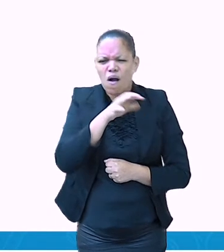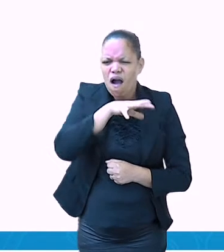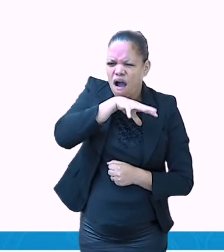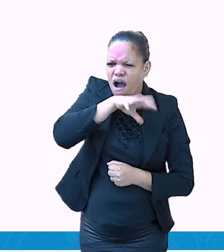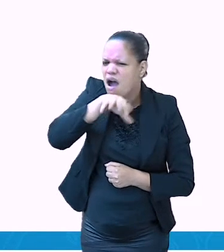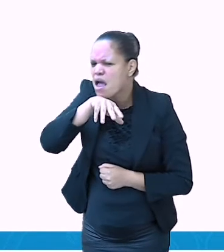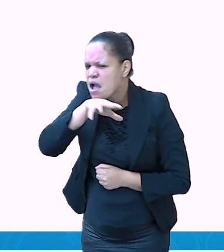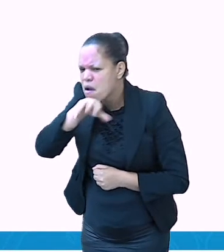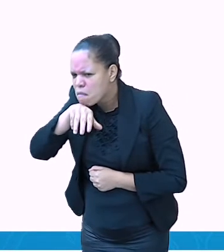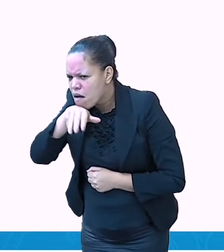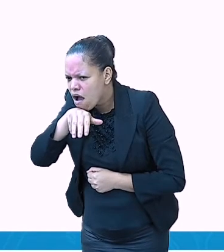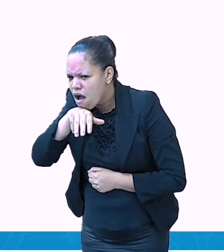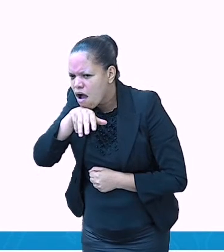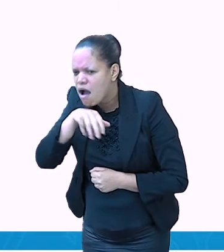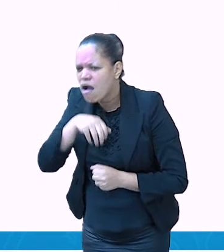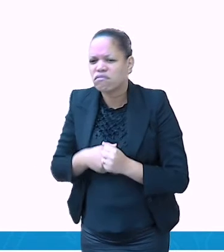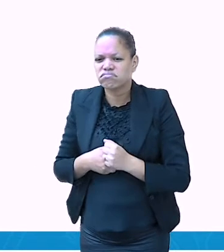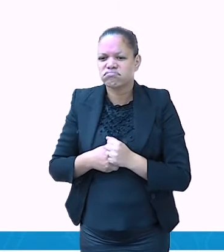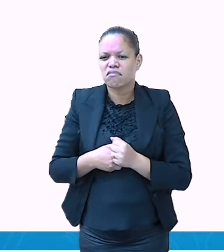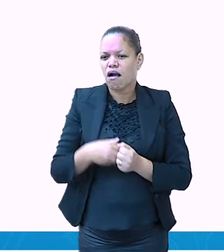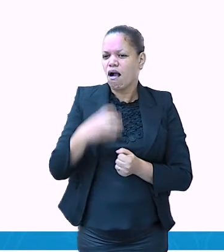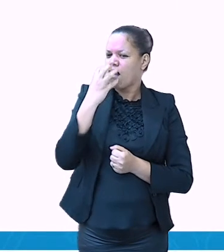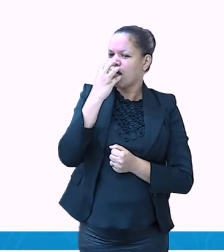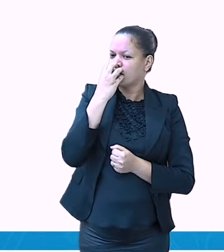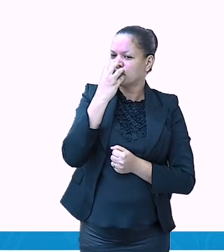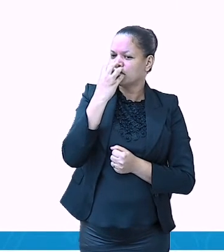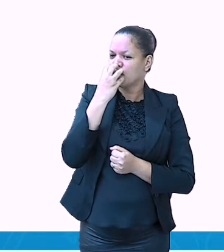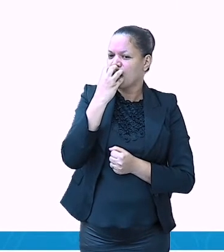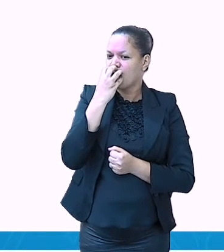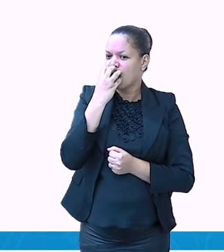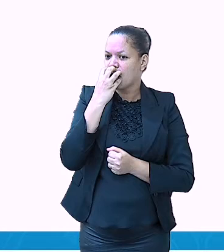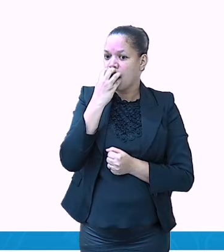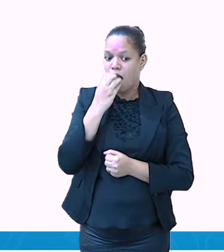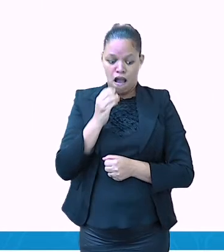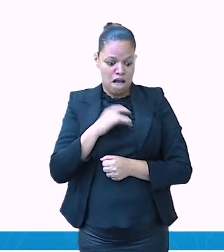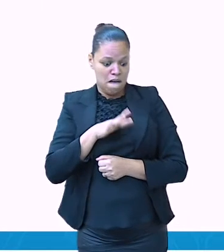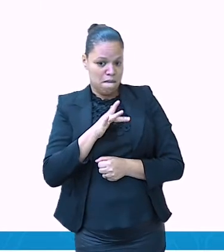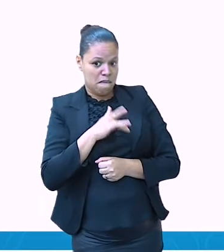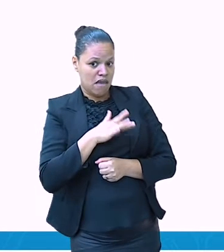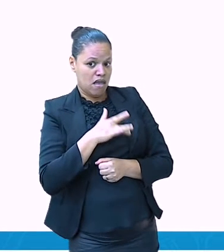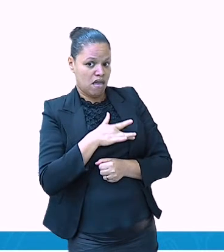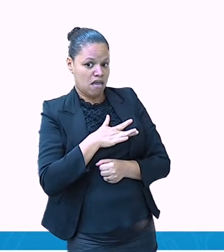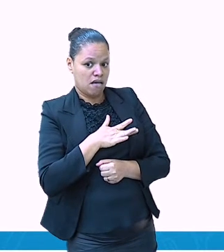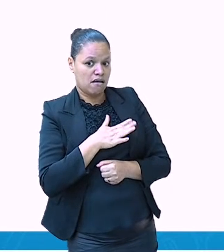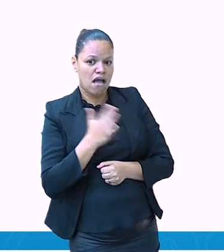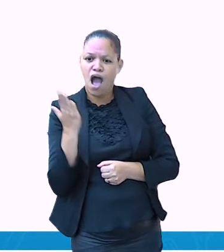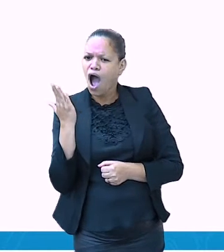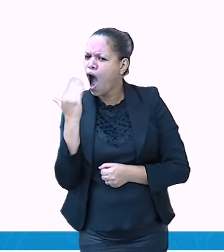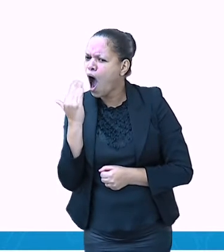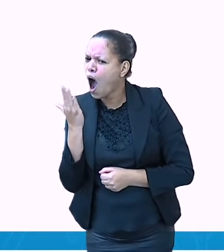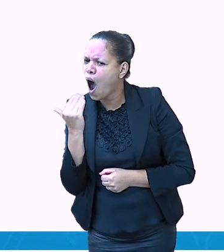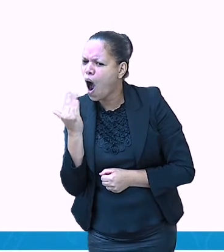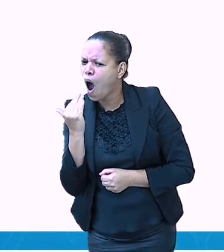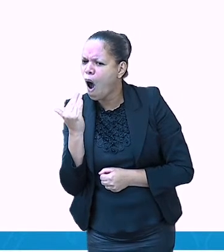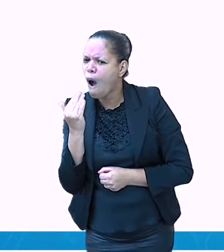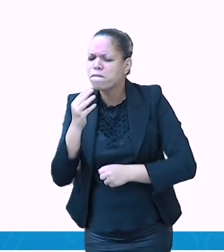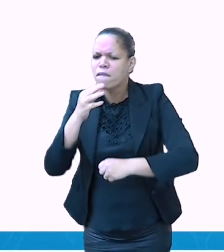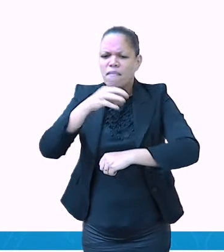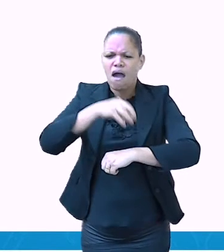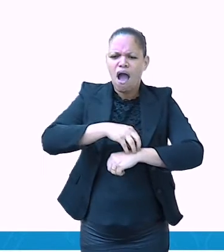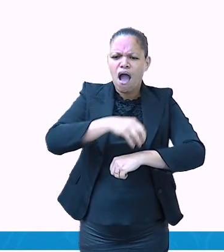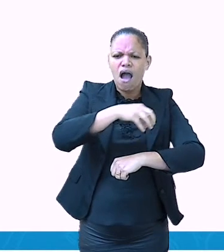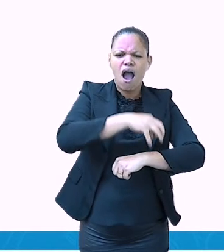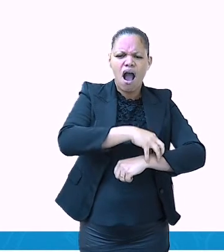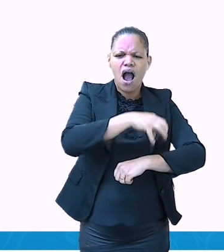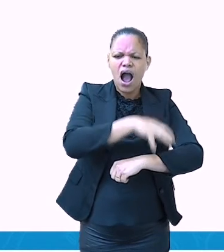cachorro, tenha medo de comer o sapo, por ele ser um animal menor. Porque quando o cachorro ele abocanhar